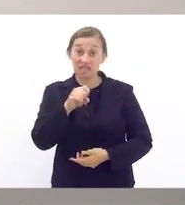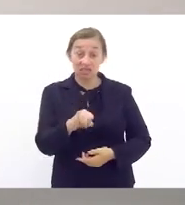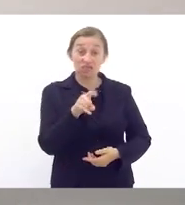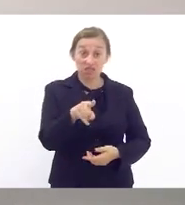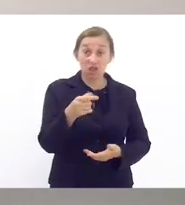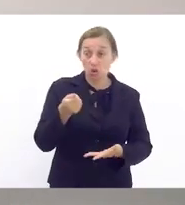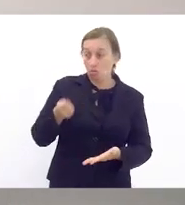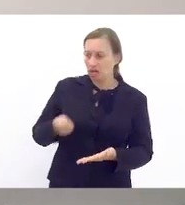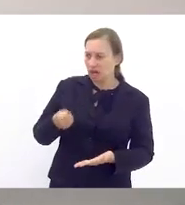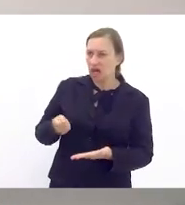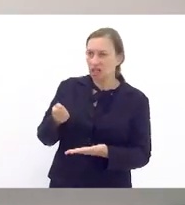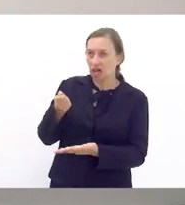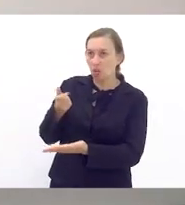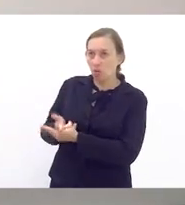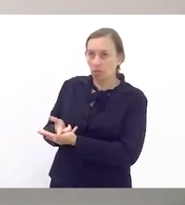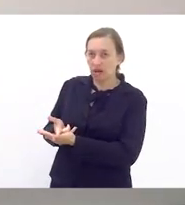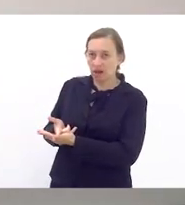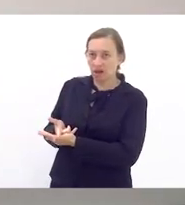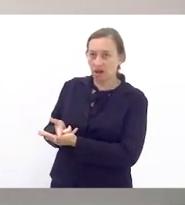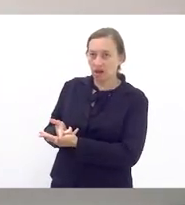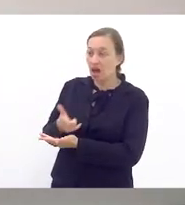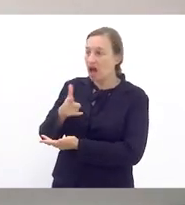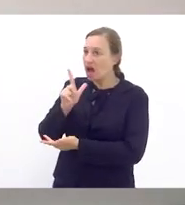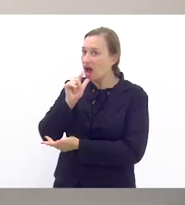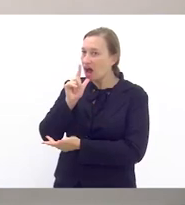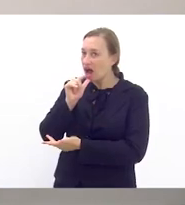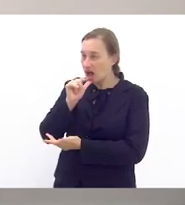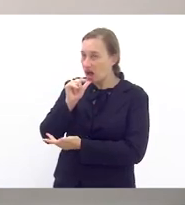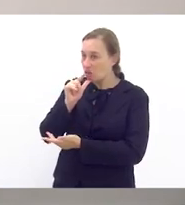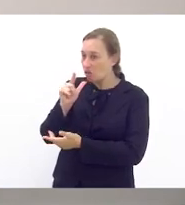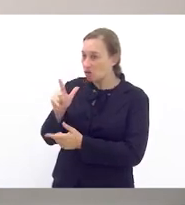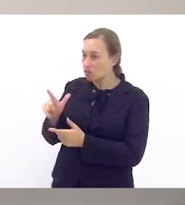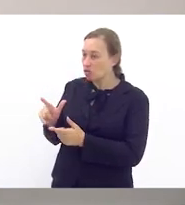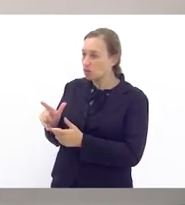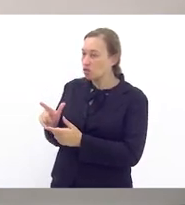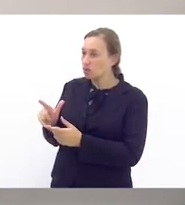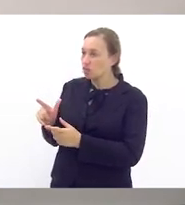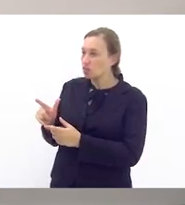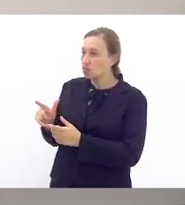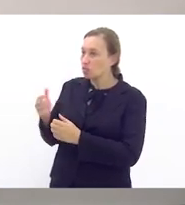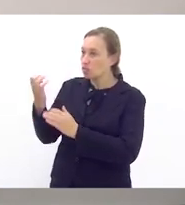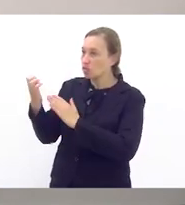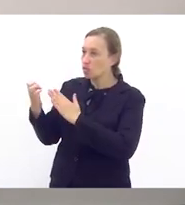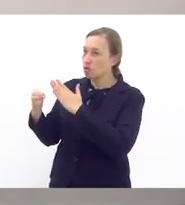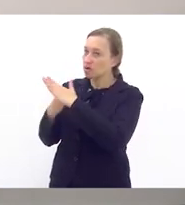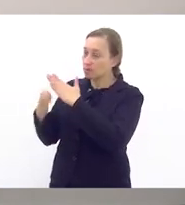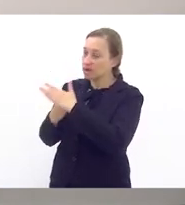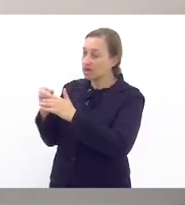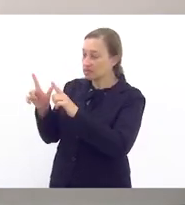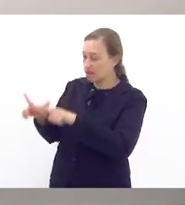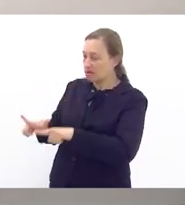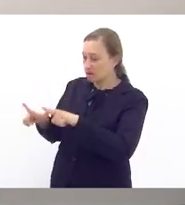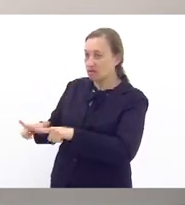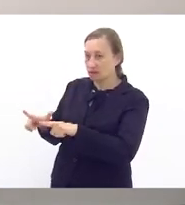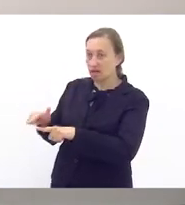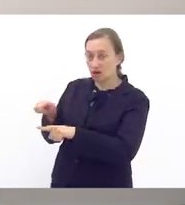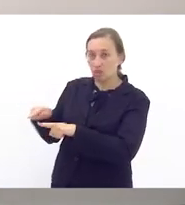fornecedor, nós temos a milícia da água, do fornecimento de água. E, a partir do